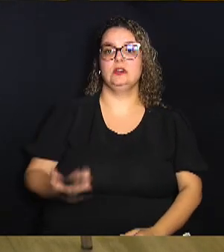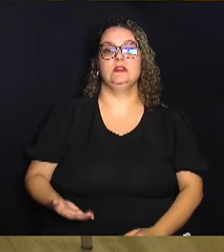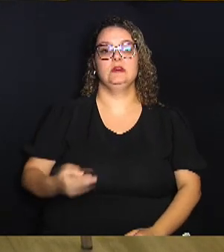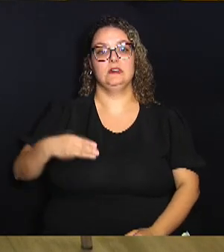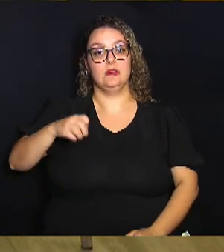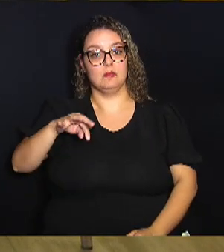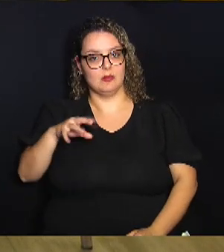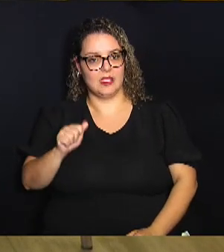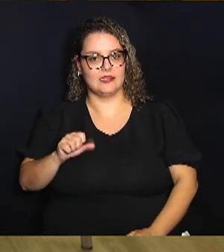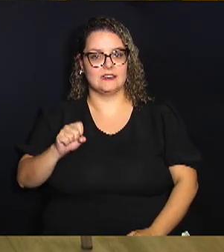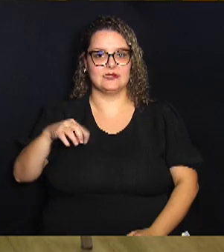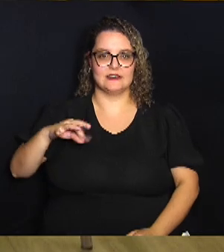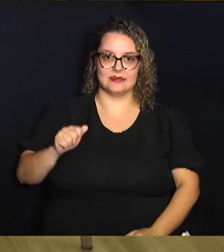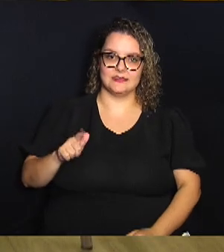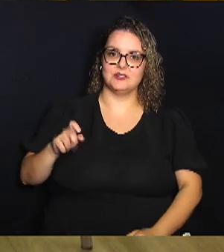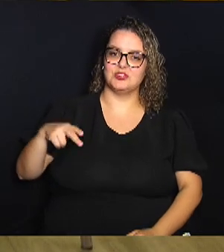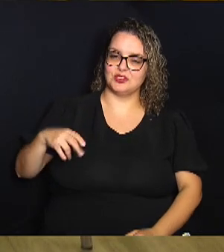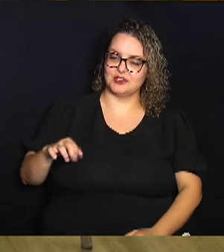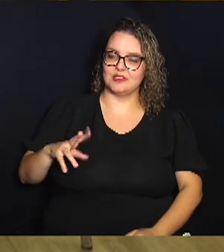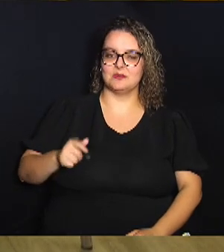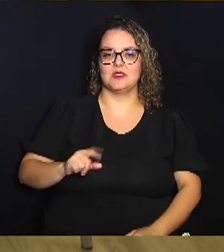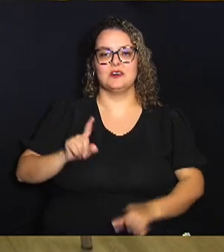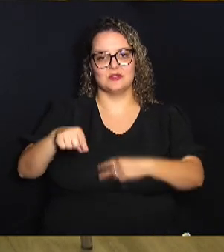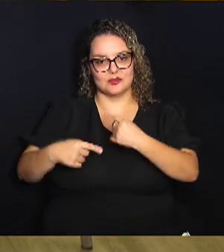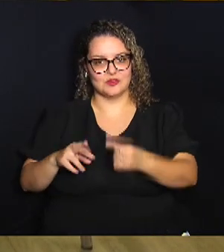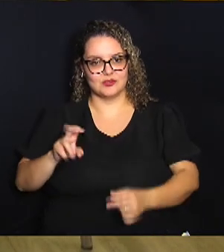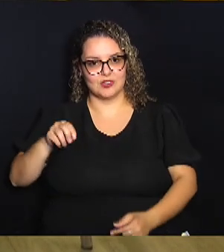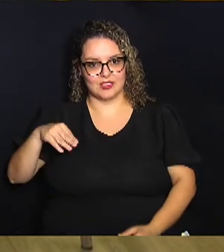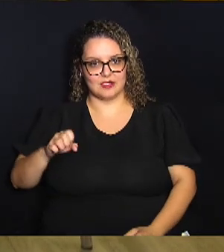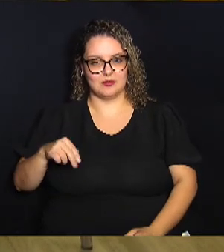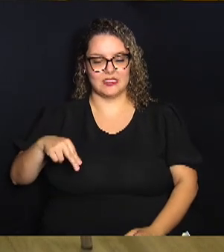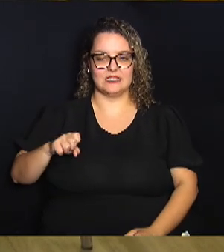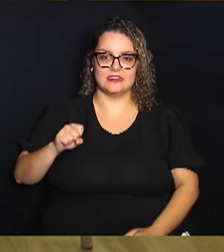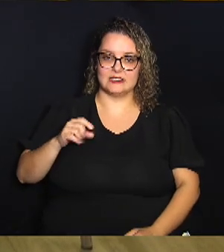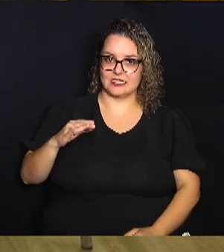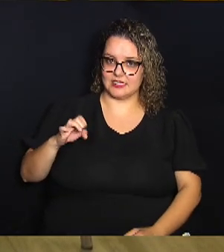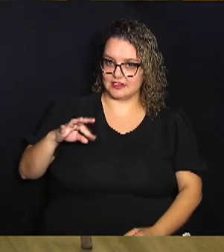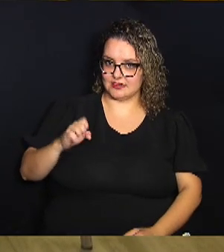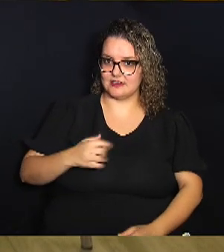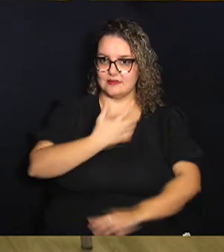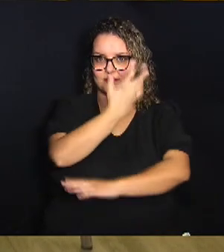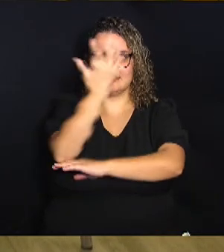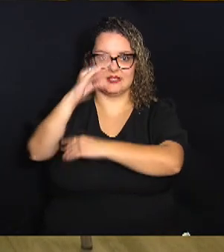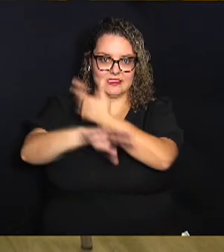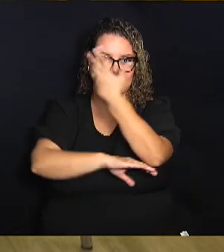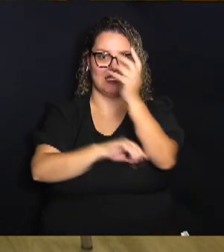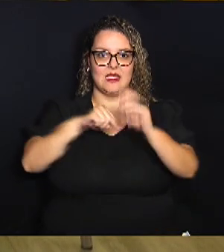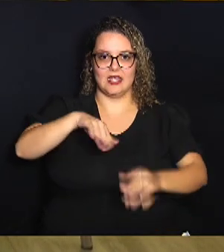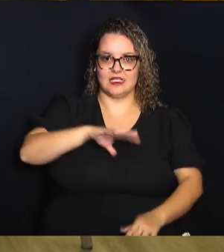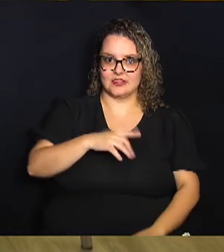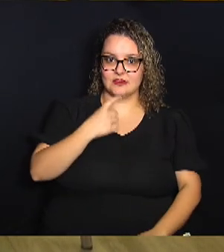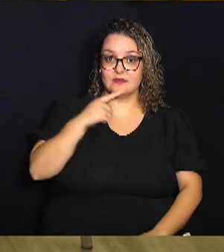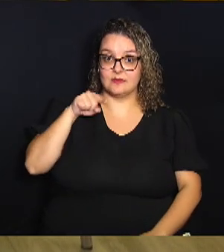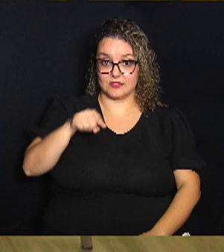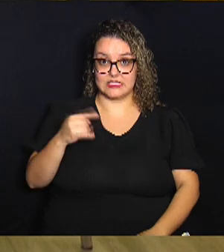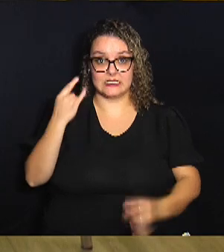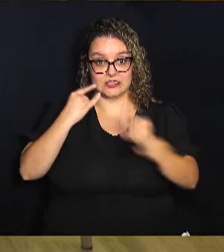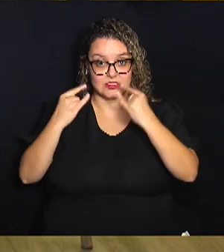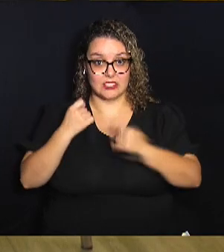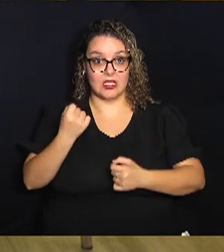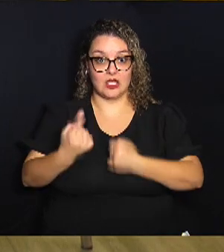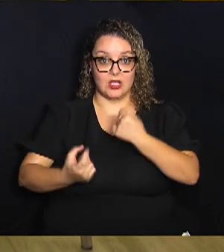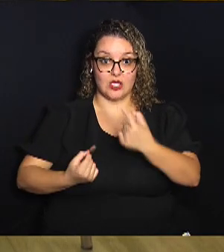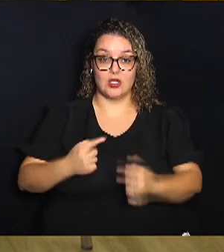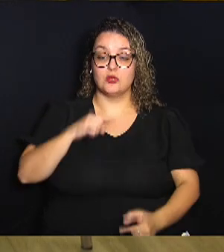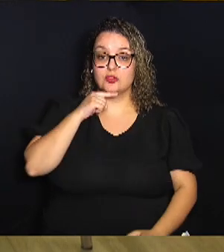Mata de Santa Genebra e os demais remanescentes florestais que ficam aqui em Campinas. Se você está interessado, tem alguma